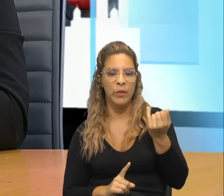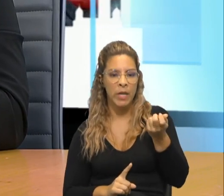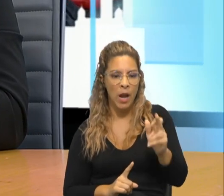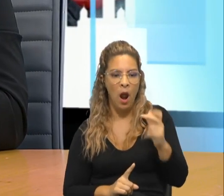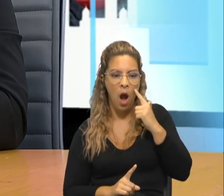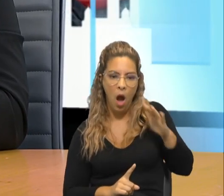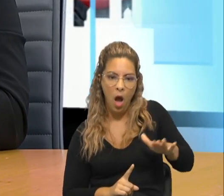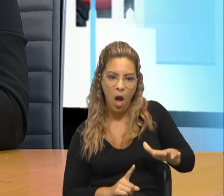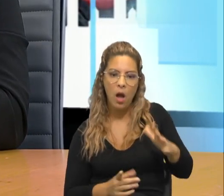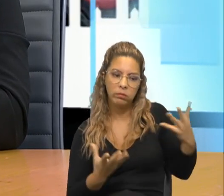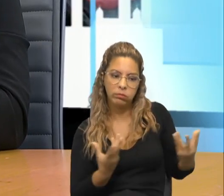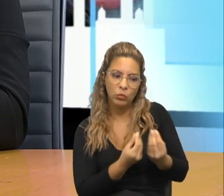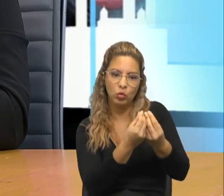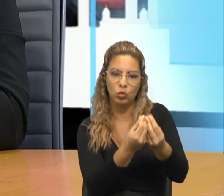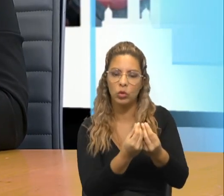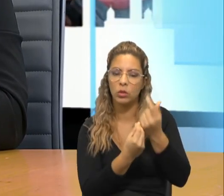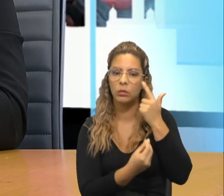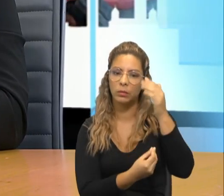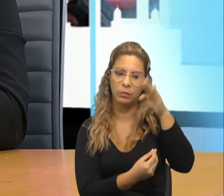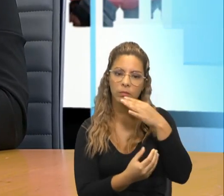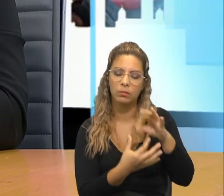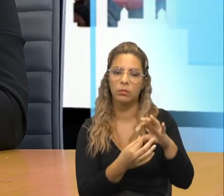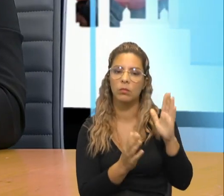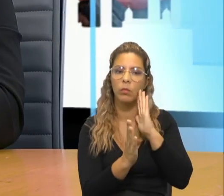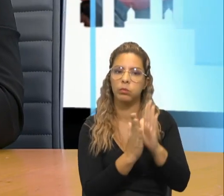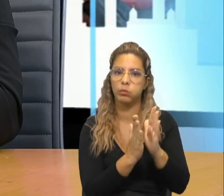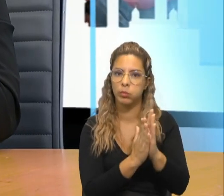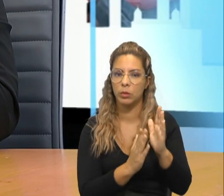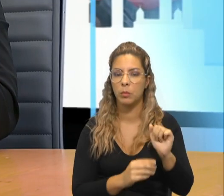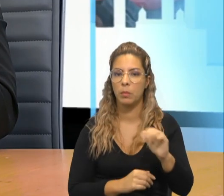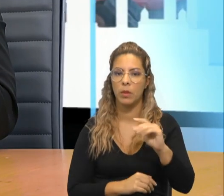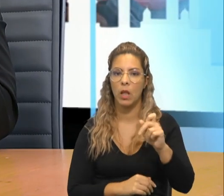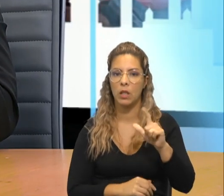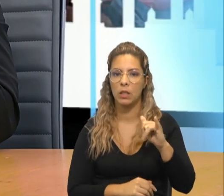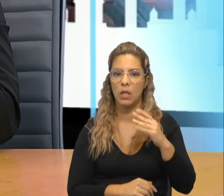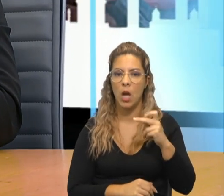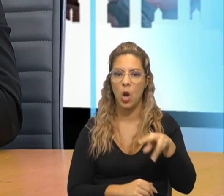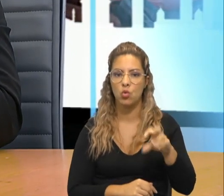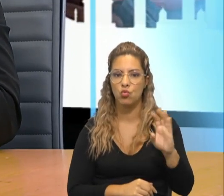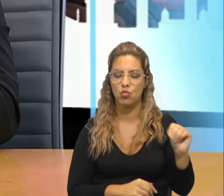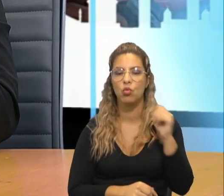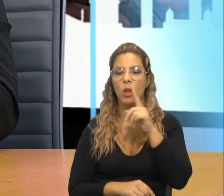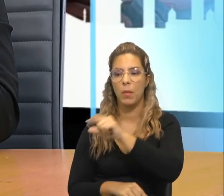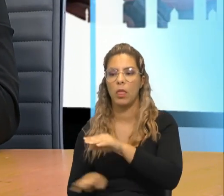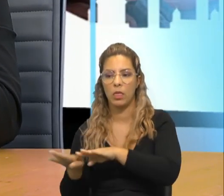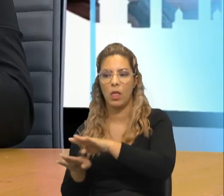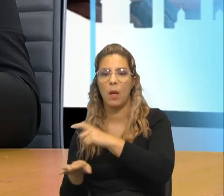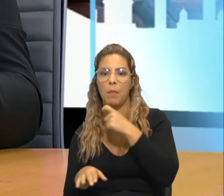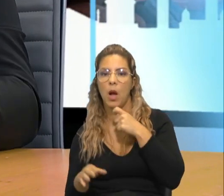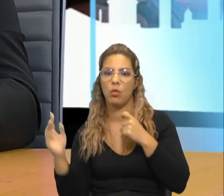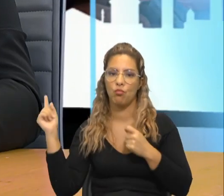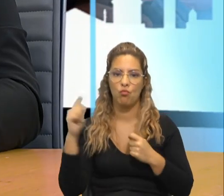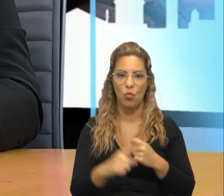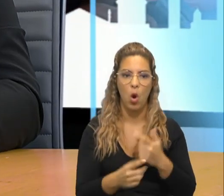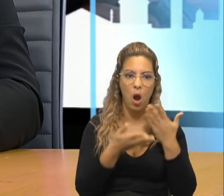capelão de umas irmãs, ficou hospedado com os salesianos. Chegaram em seguida alguns padres da Itália para ajudar na missão. Depois ele teve